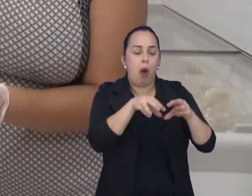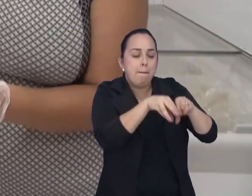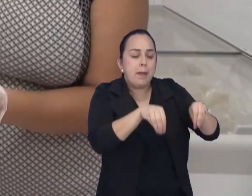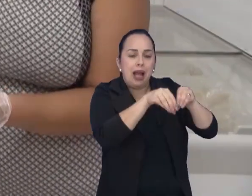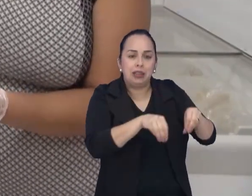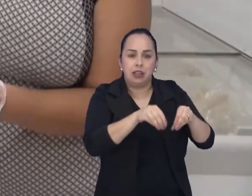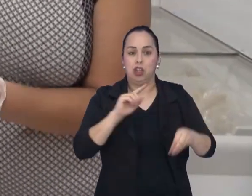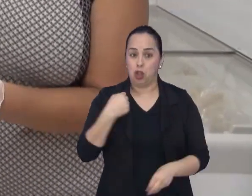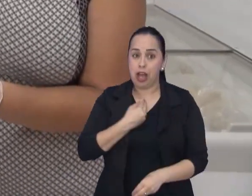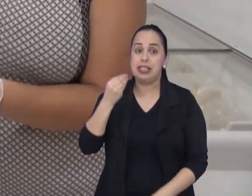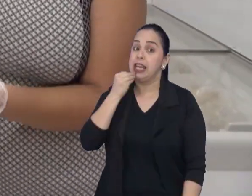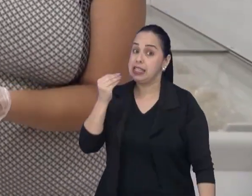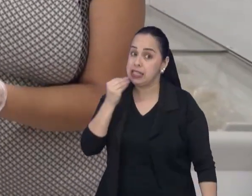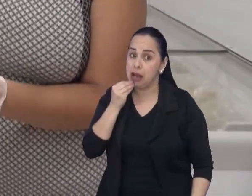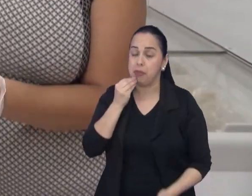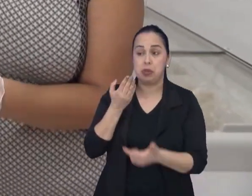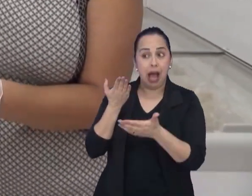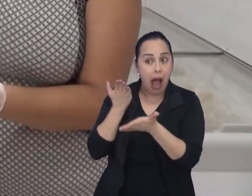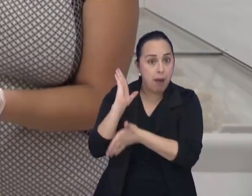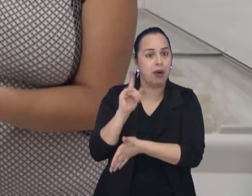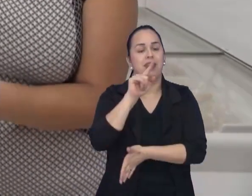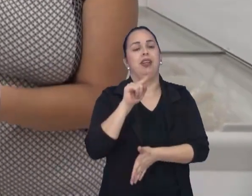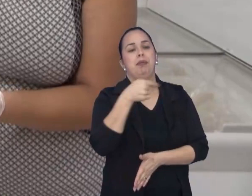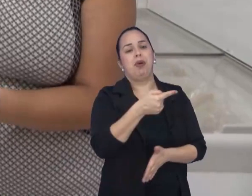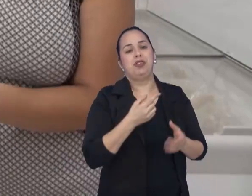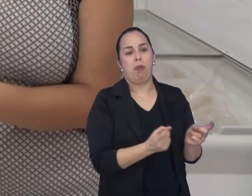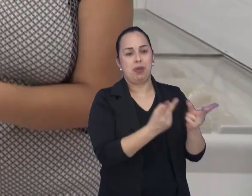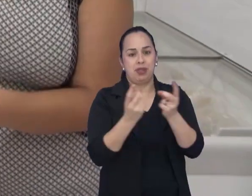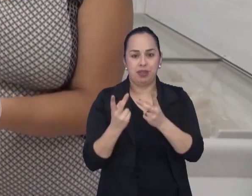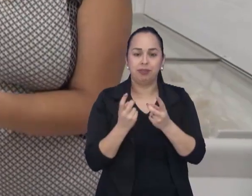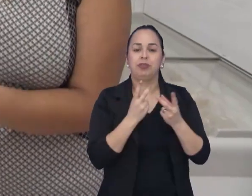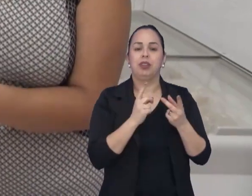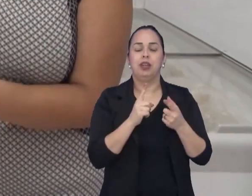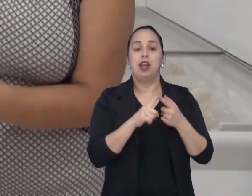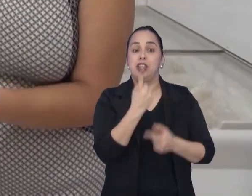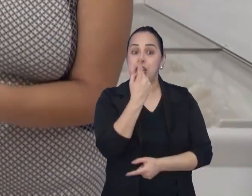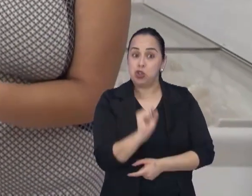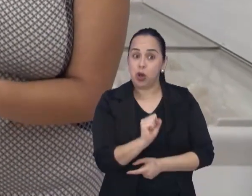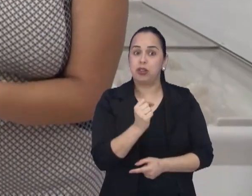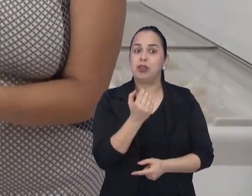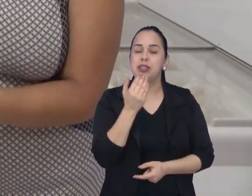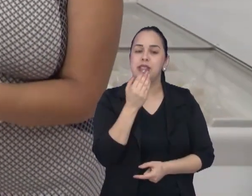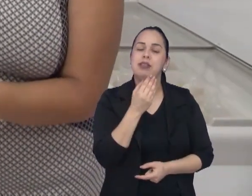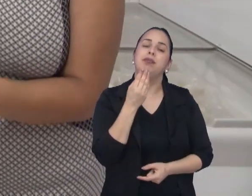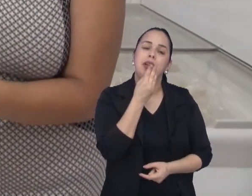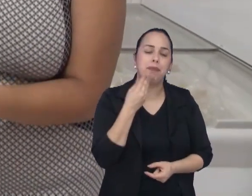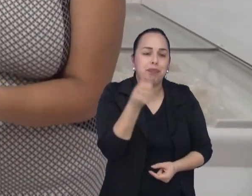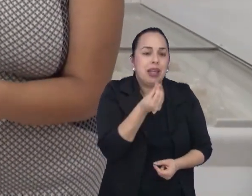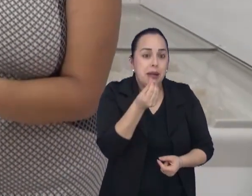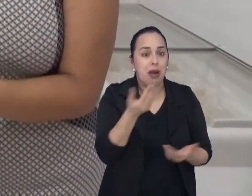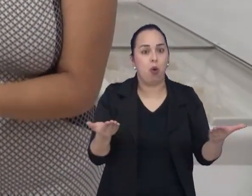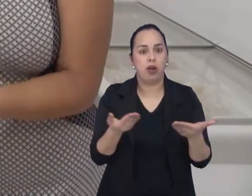tudo testado, aprovado para a gente começar a empresa. No início a gente começou com 18 sabores, hoje a gente já tem mais de 20 sabores de